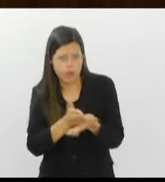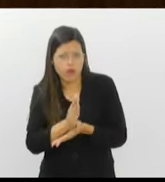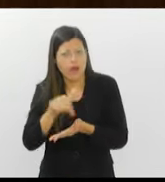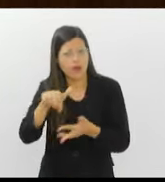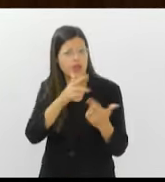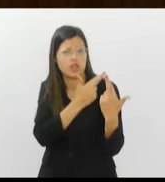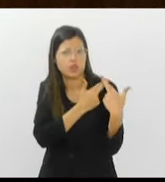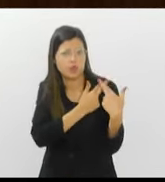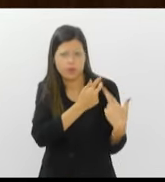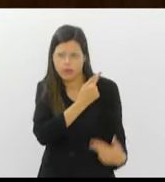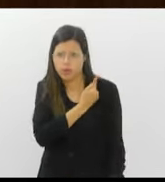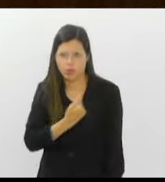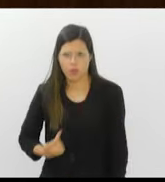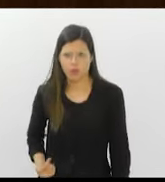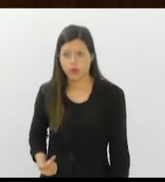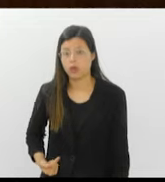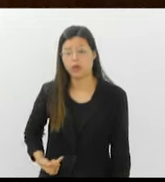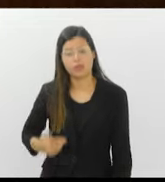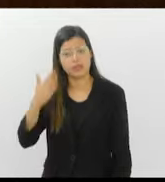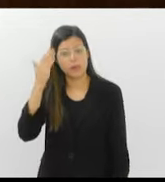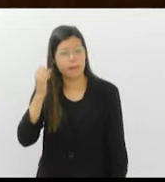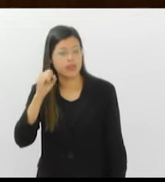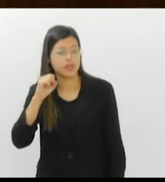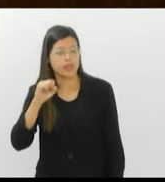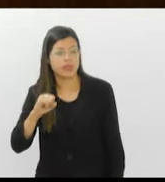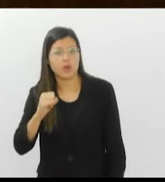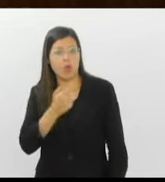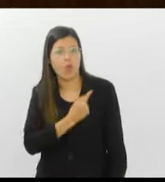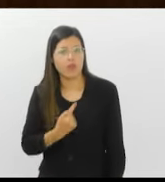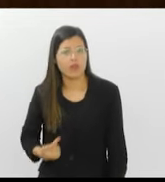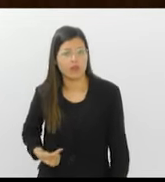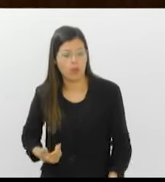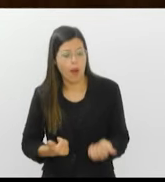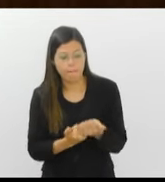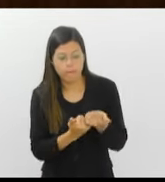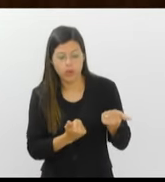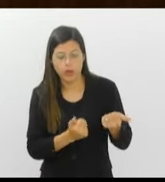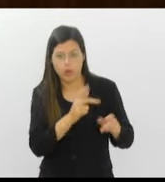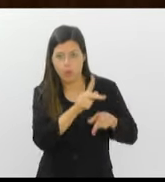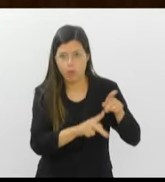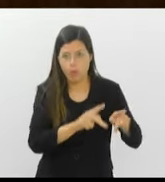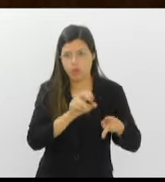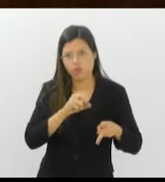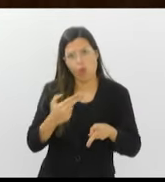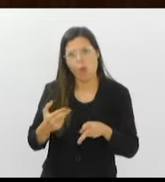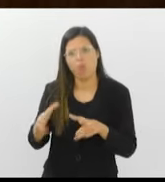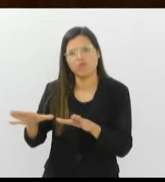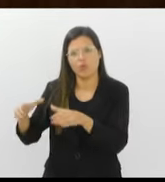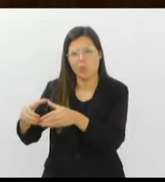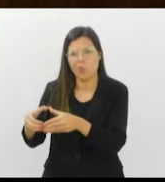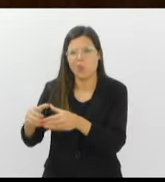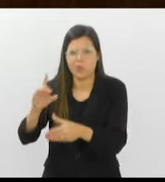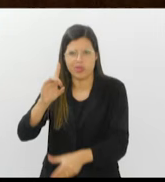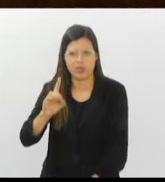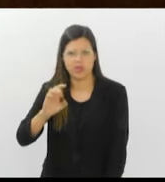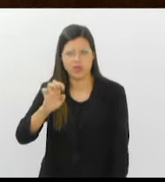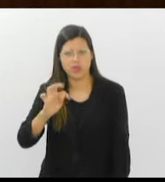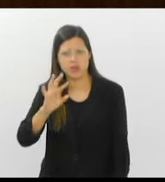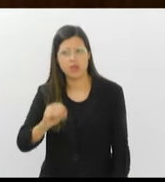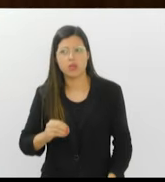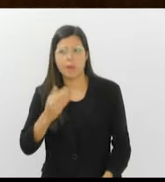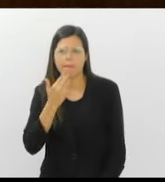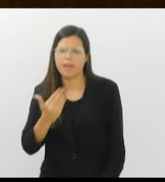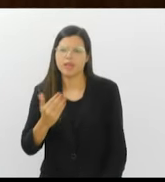vamos saber se o governador está do lado do povo ou está do lado da máfia do reboque. Então, presidente, mais uma vez eu peço urgência na votação